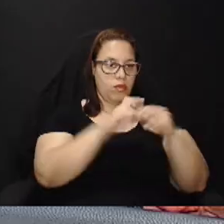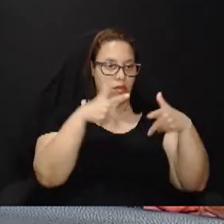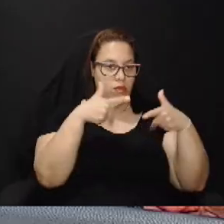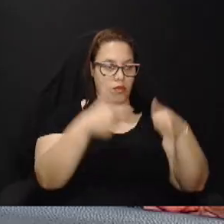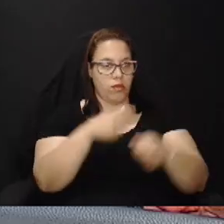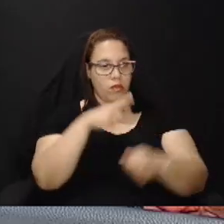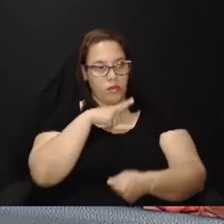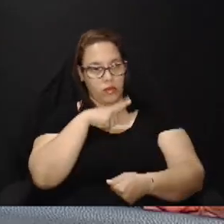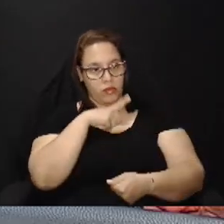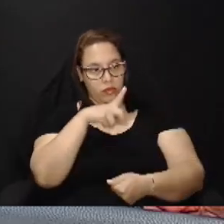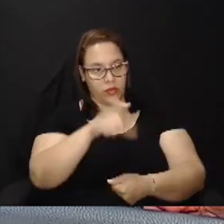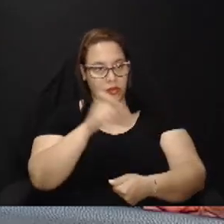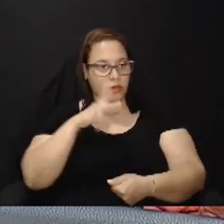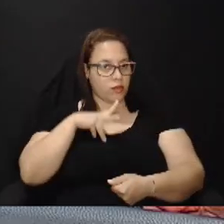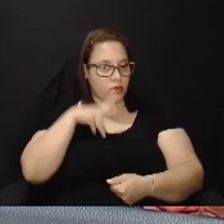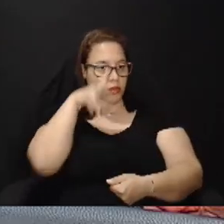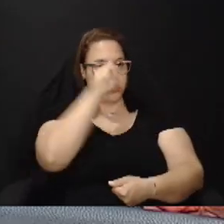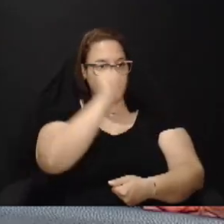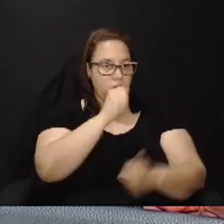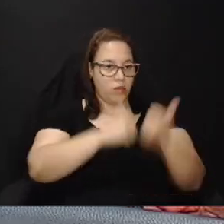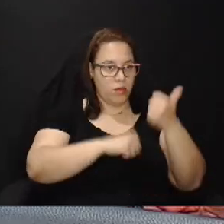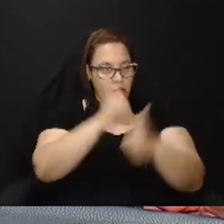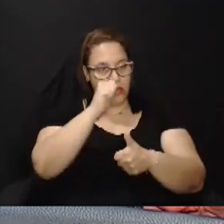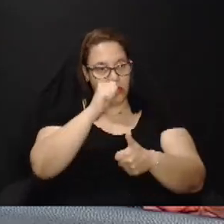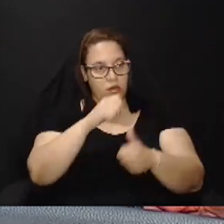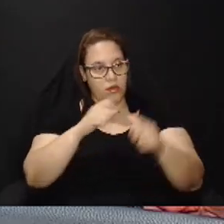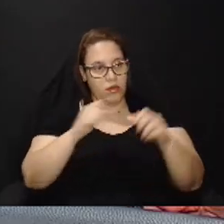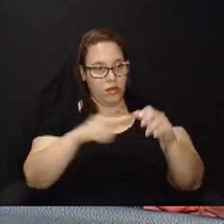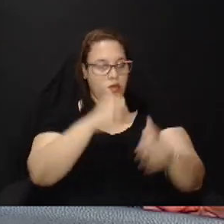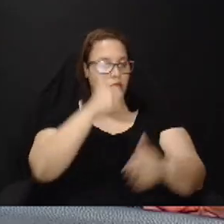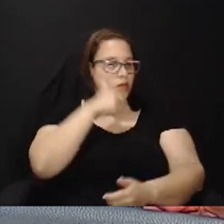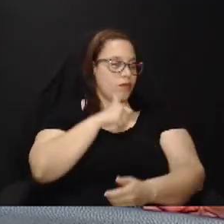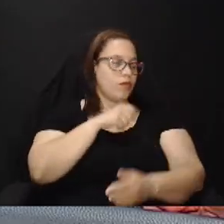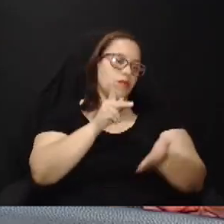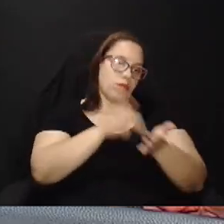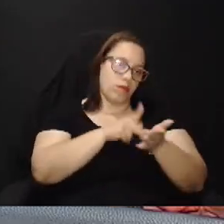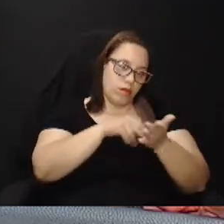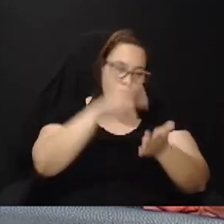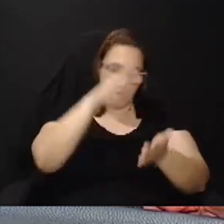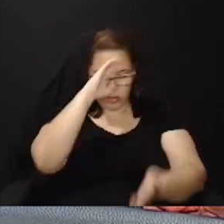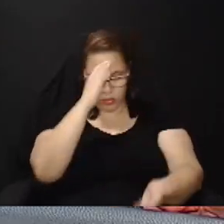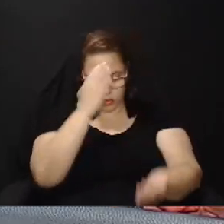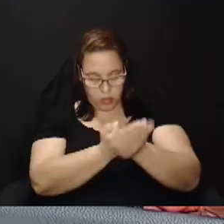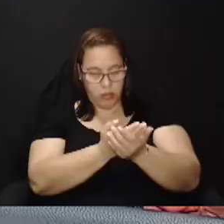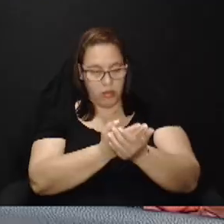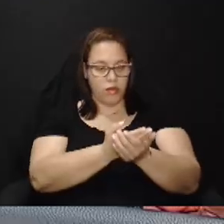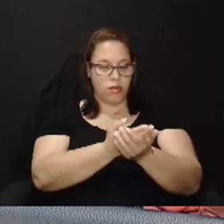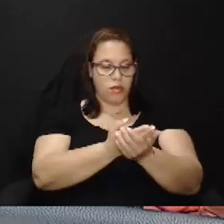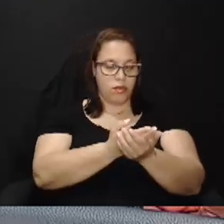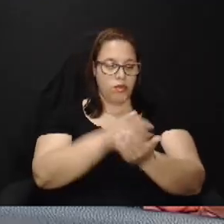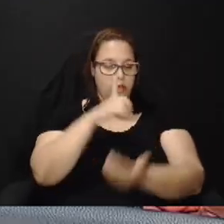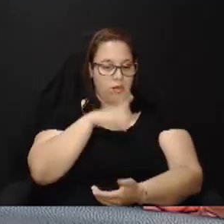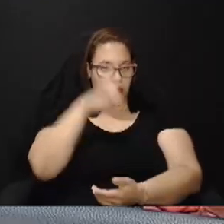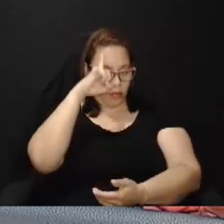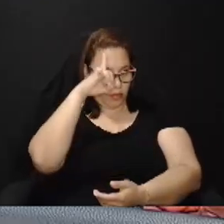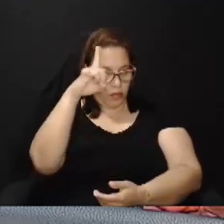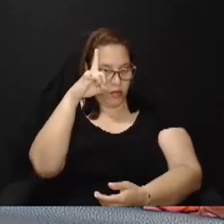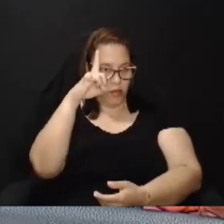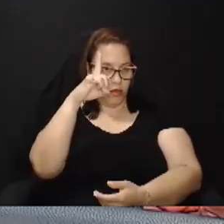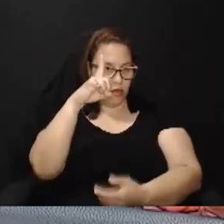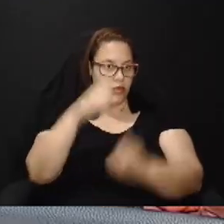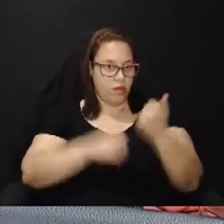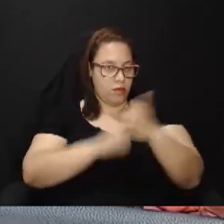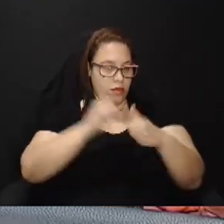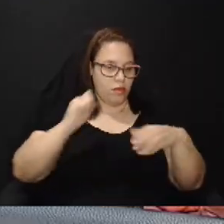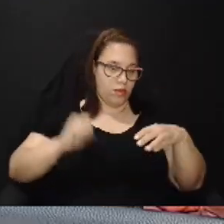para fortalecer o futebol feminino na cidade de Campinas. Então a gente realmente acredita nisso e vai ter o dia aí, né, do futebol feminino aqui em